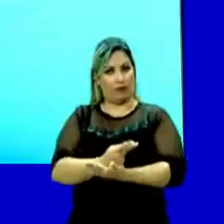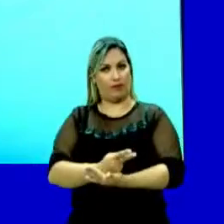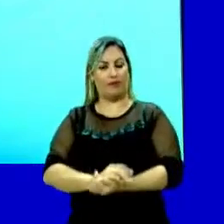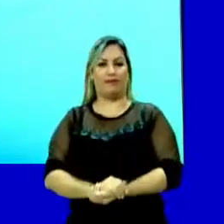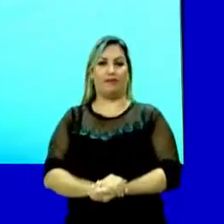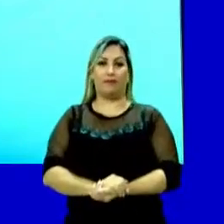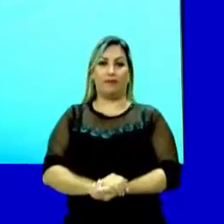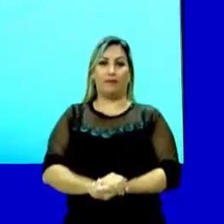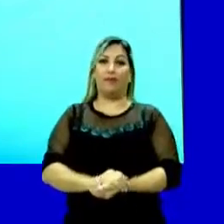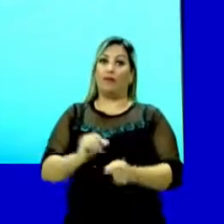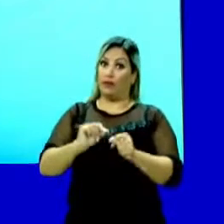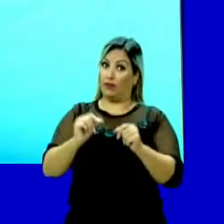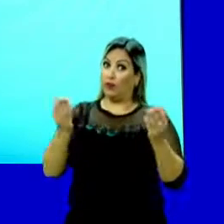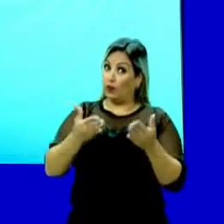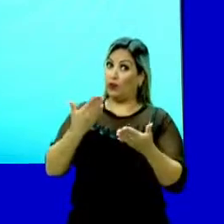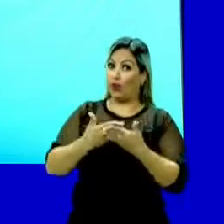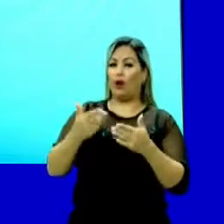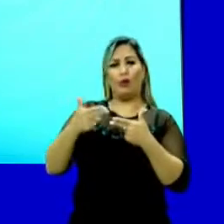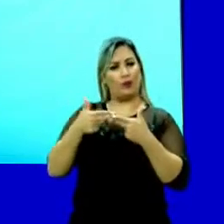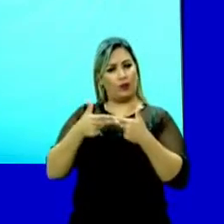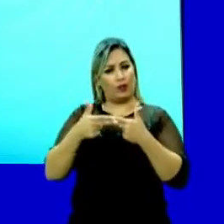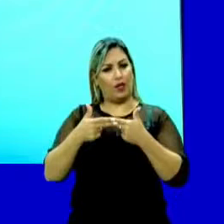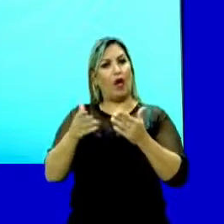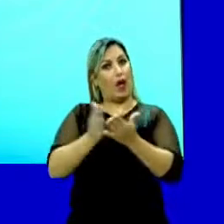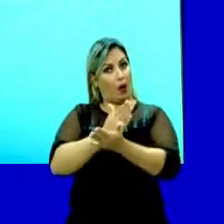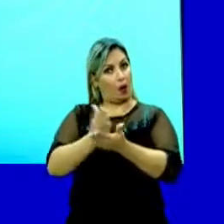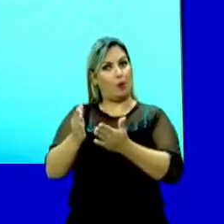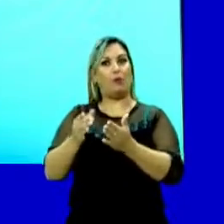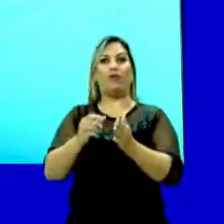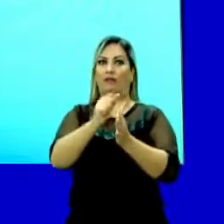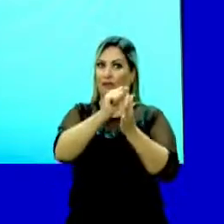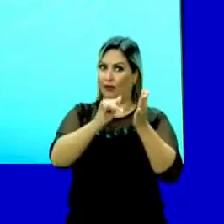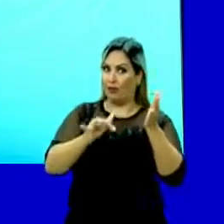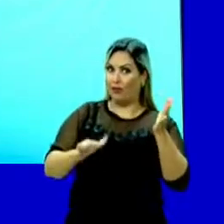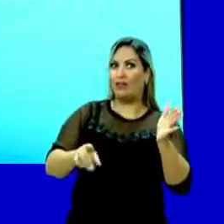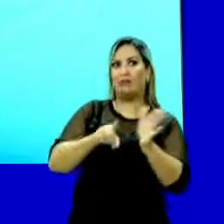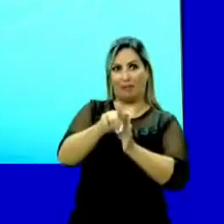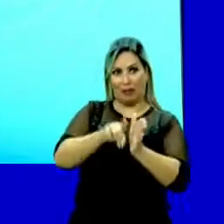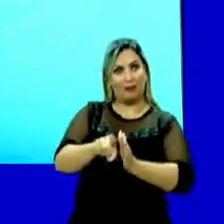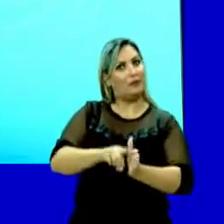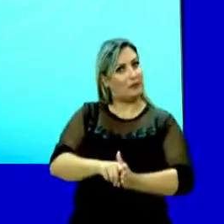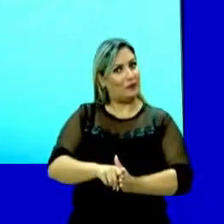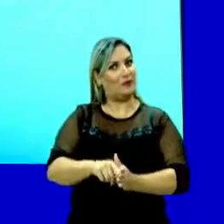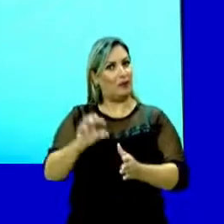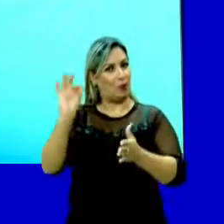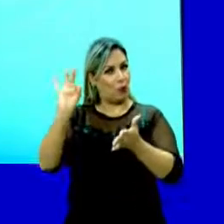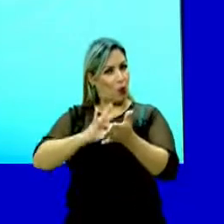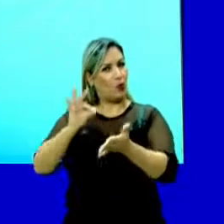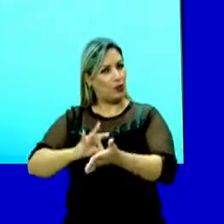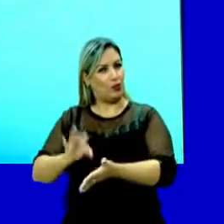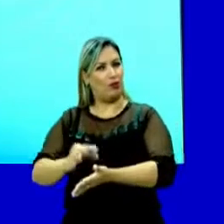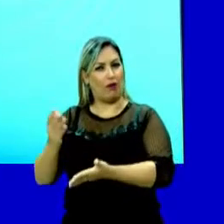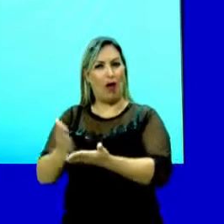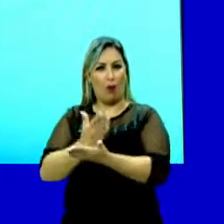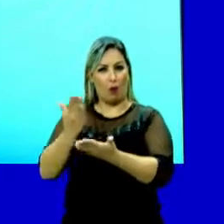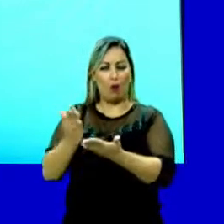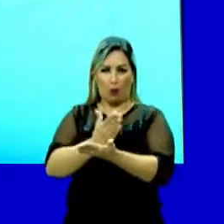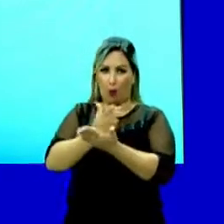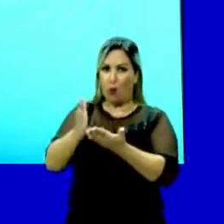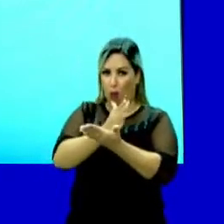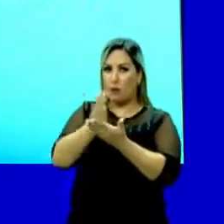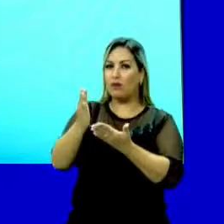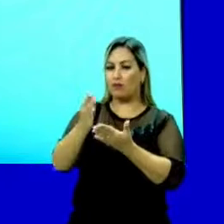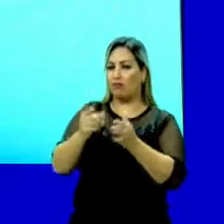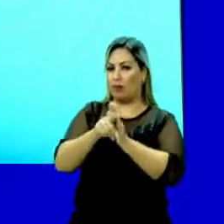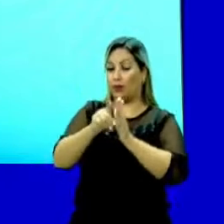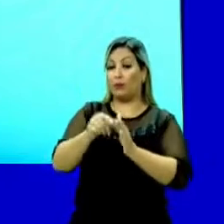gente vai fazer isso na aula de hoje utilizando aqui algumas atividades. Então a gente vai corrigir alguns exercícios. O primeiro dele